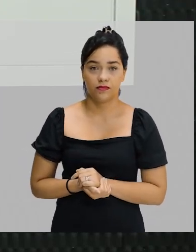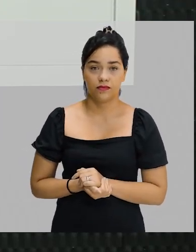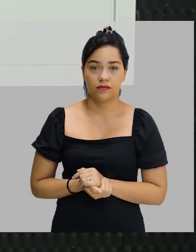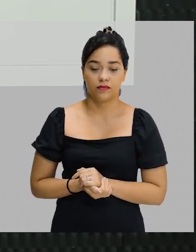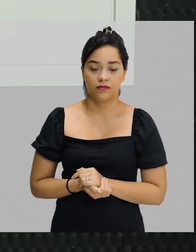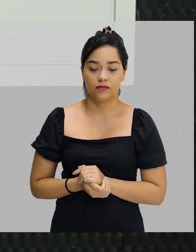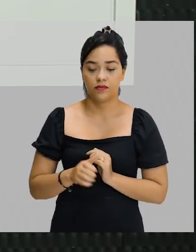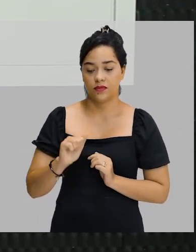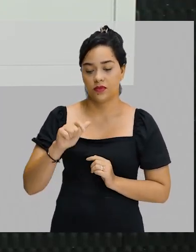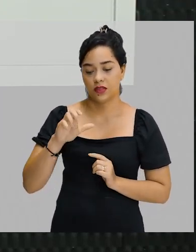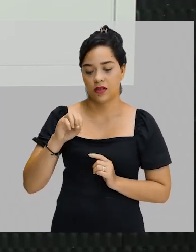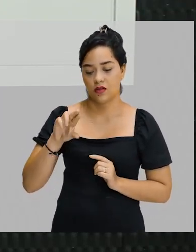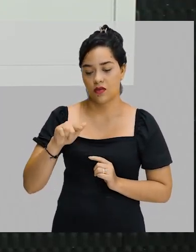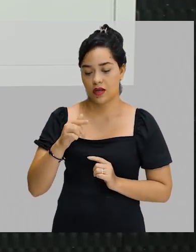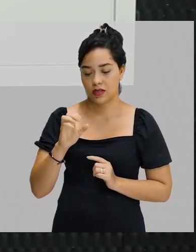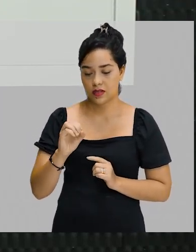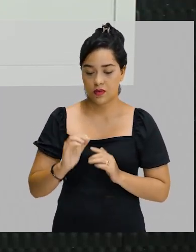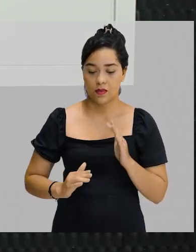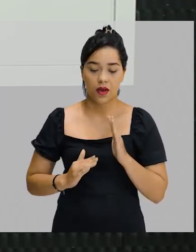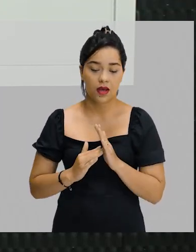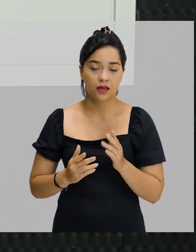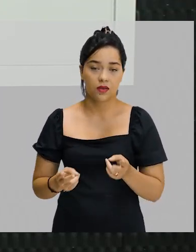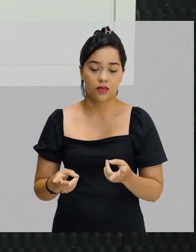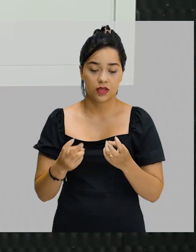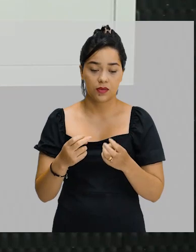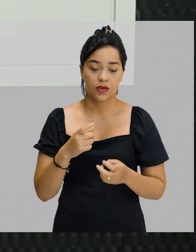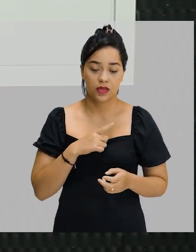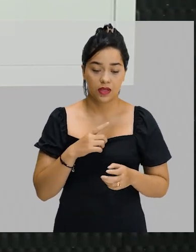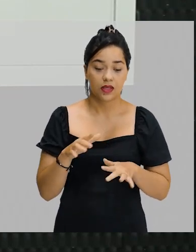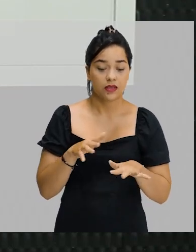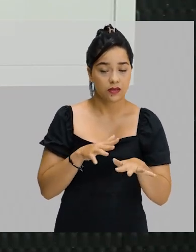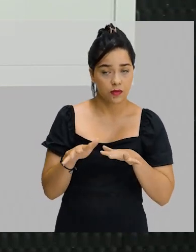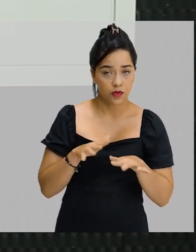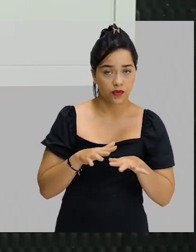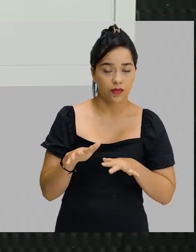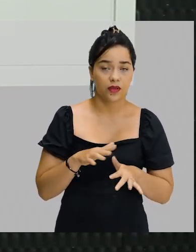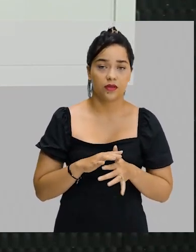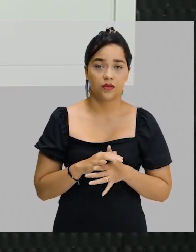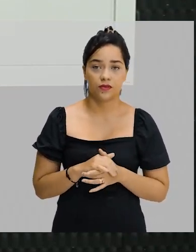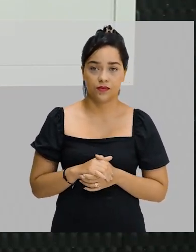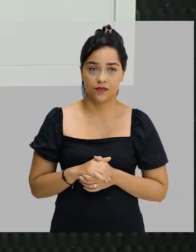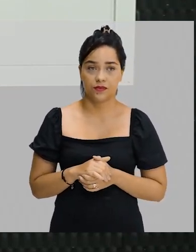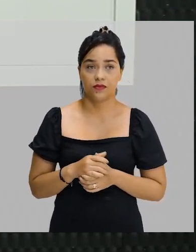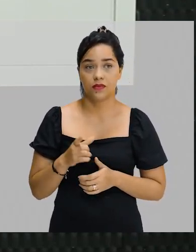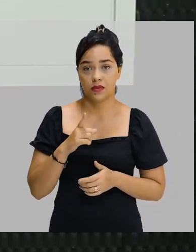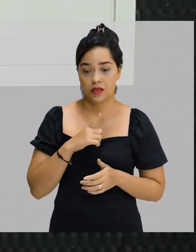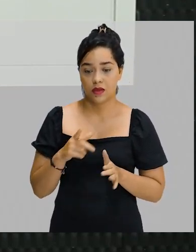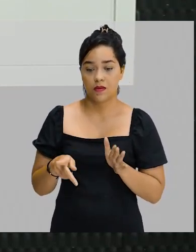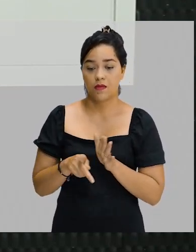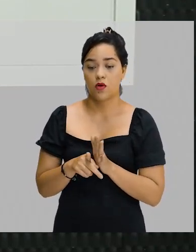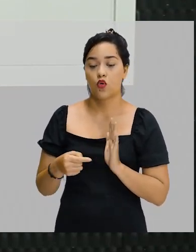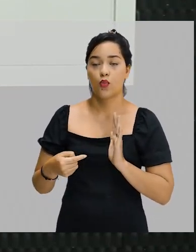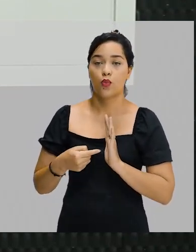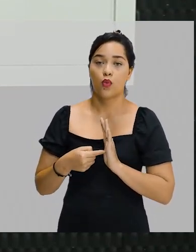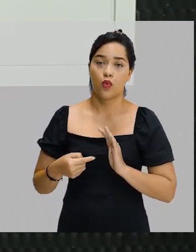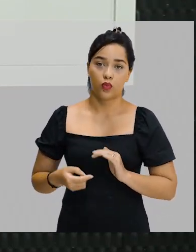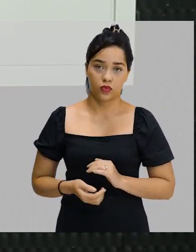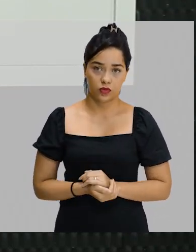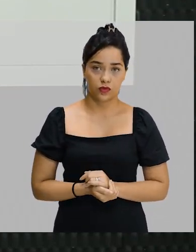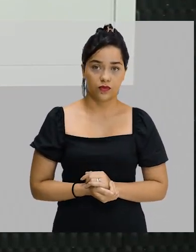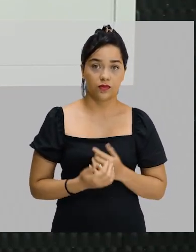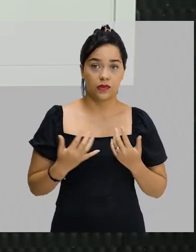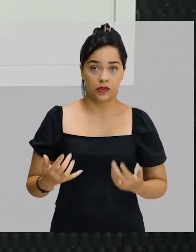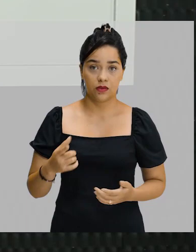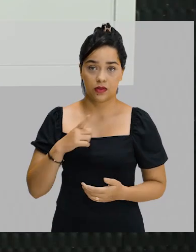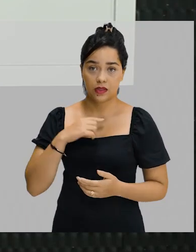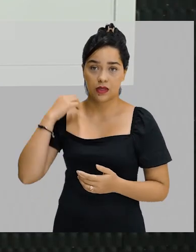elongação máxima. Então percebam, ó, quando ela chega aqui, ó, ela faz este movimento, que é em direção a este ponto. Quando